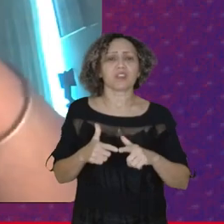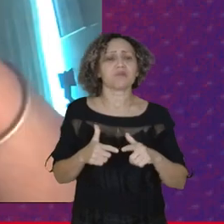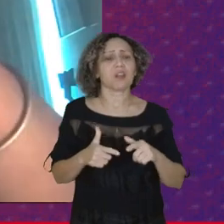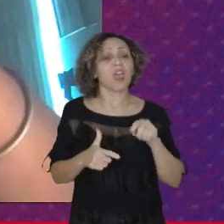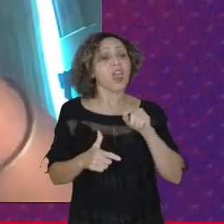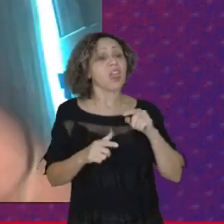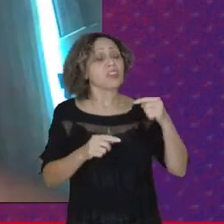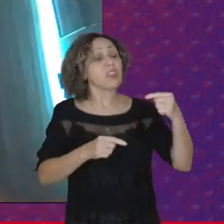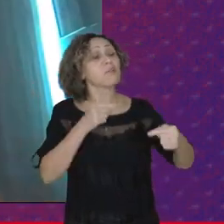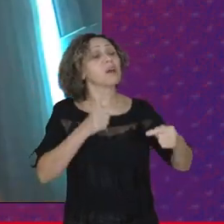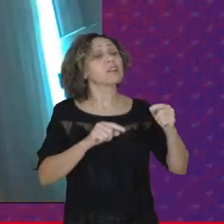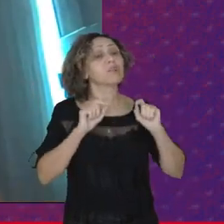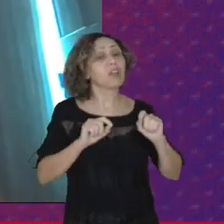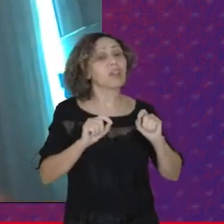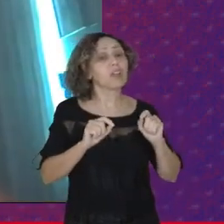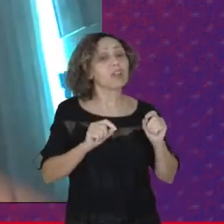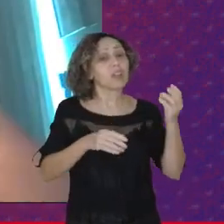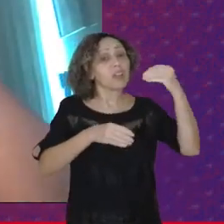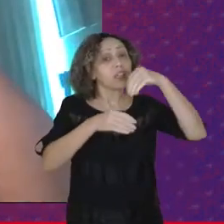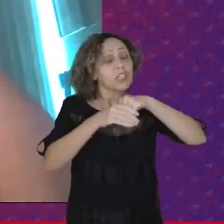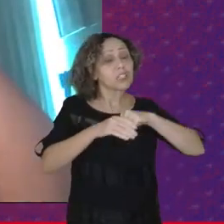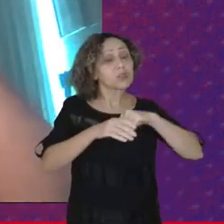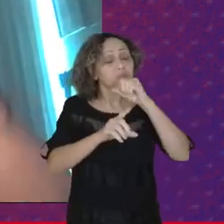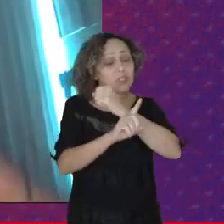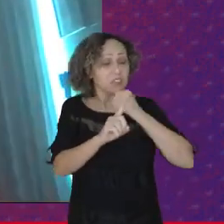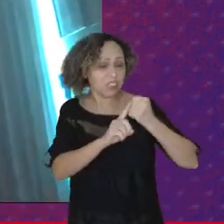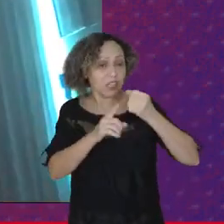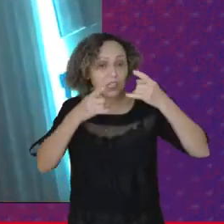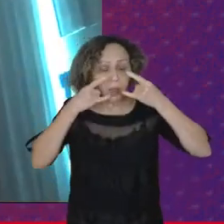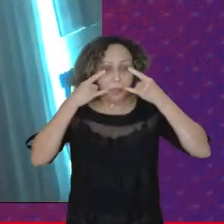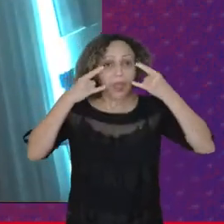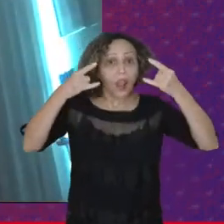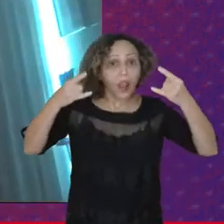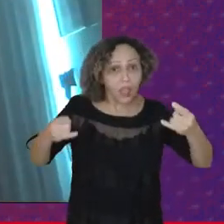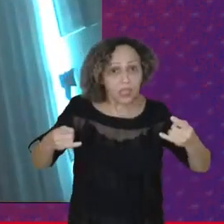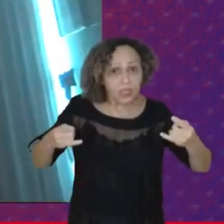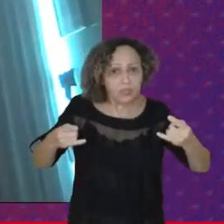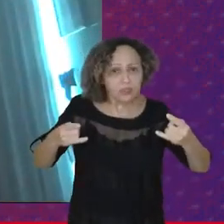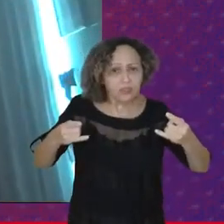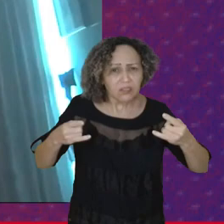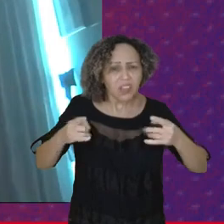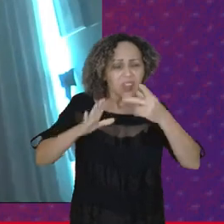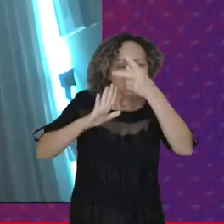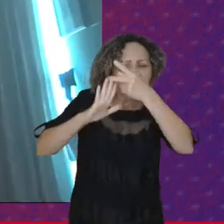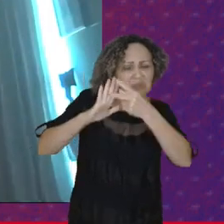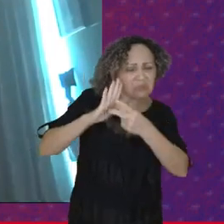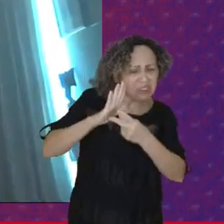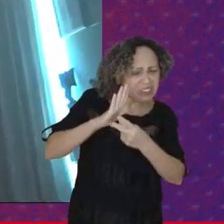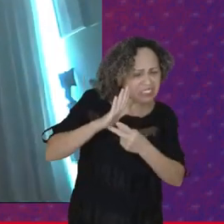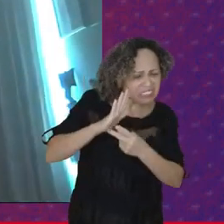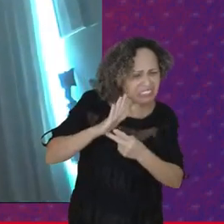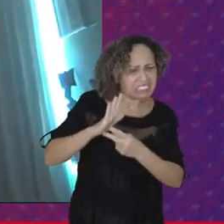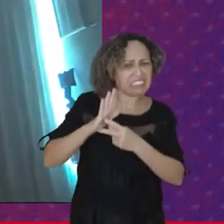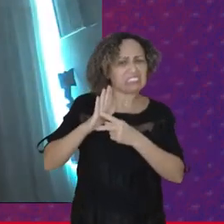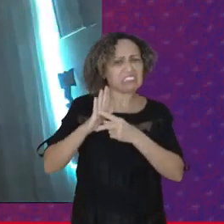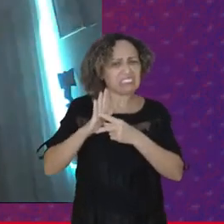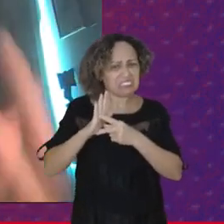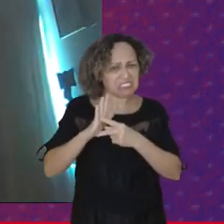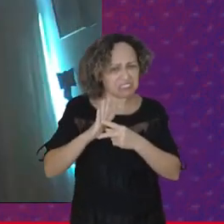debate numa sociedade capitalista, num projeto neoliberal da forma de